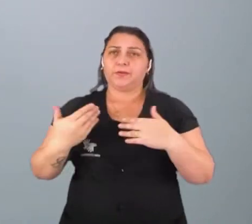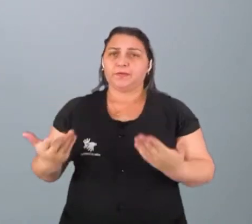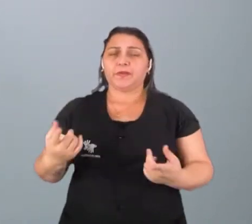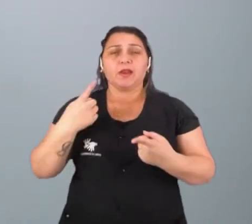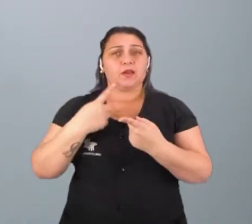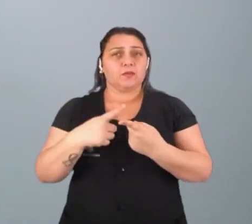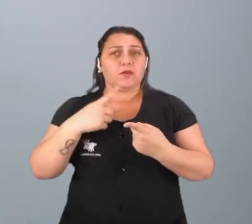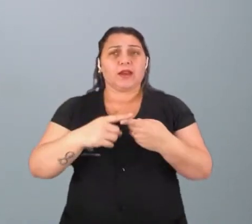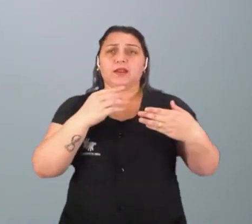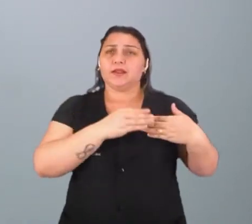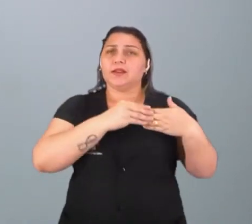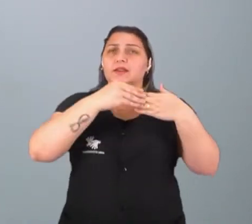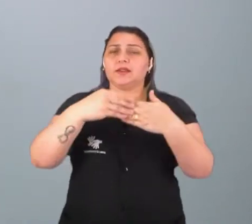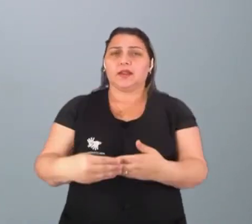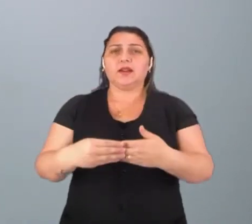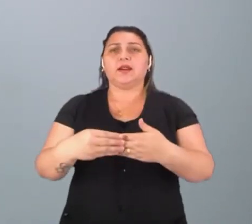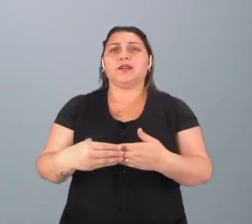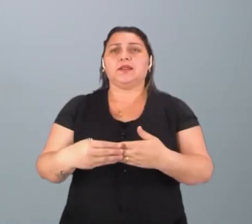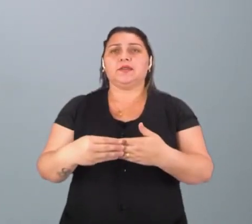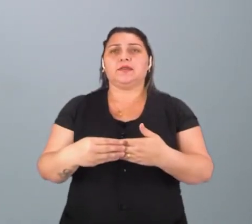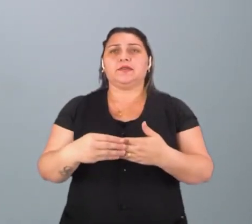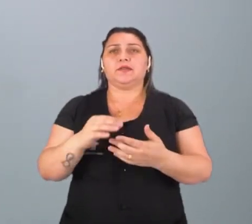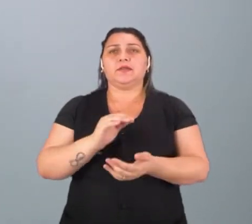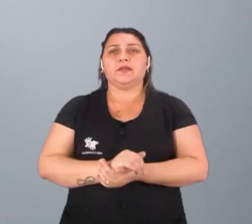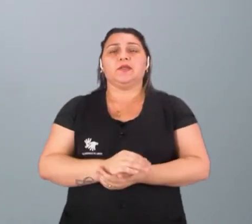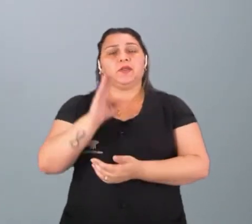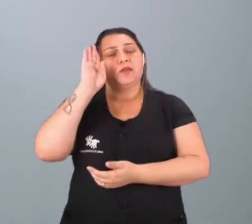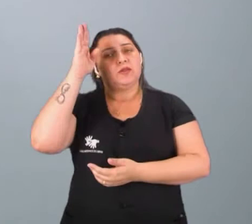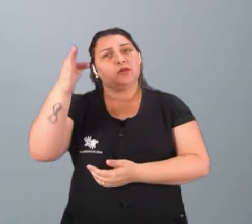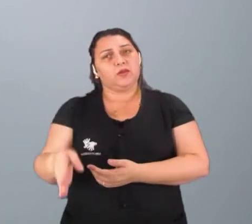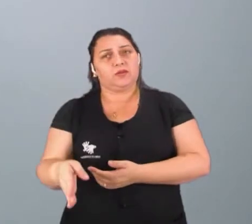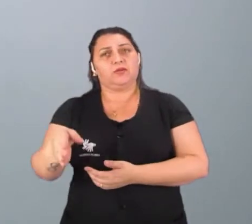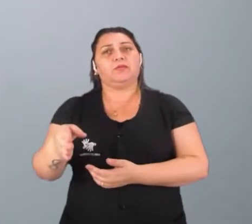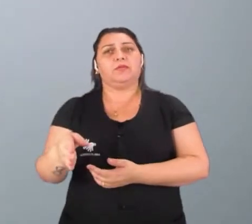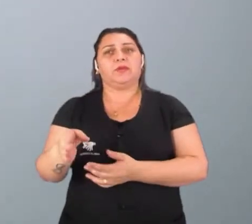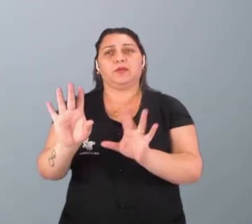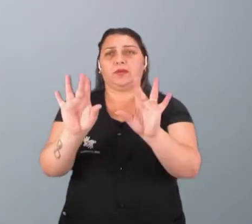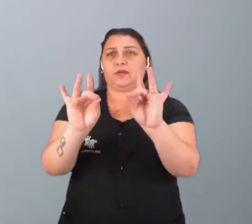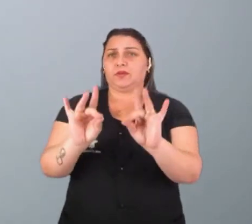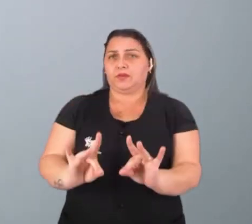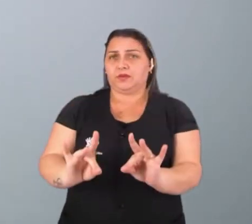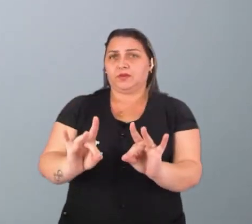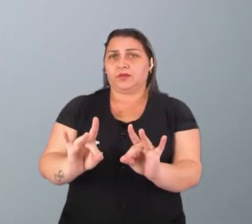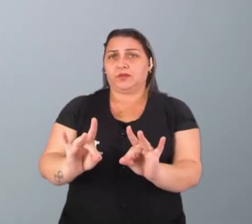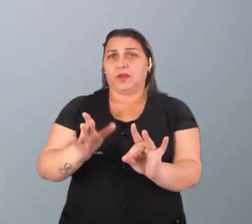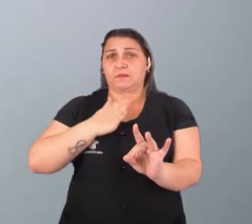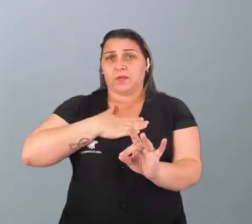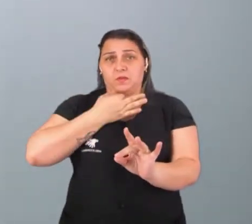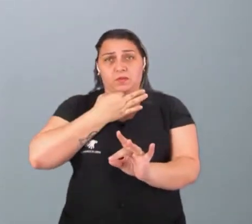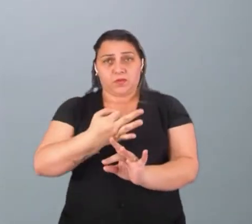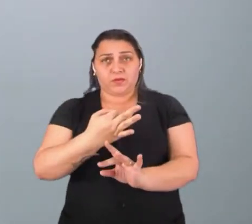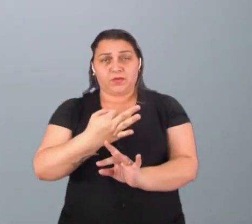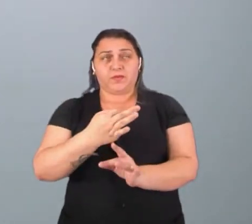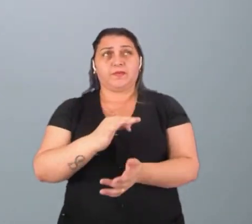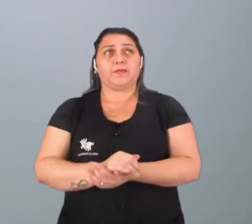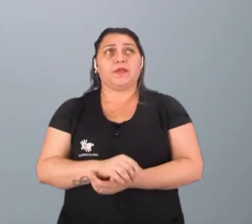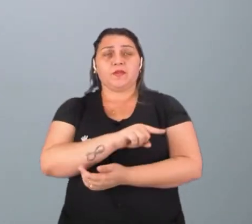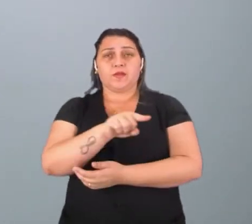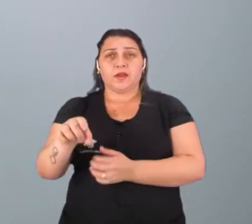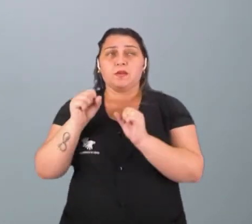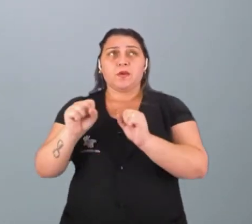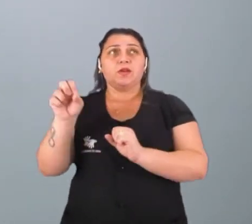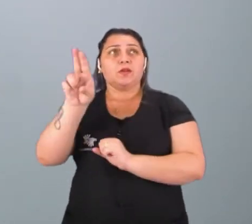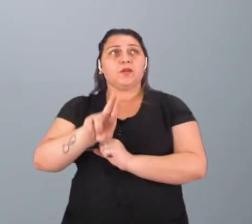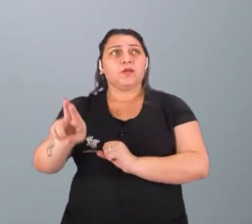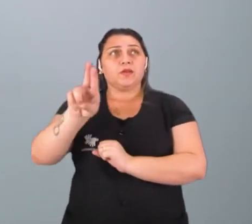porque elas trazem o os principais aspectos ao meu ver é e que